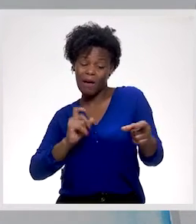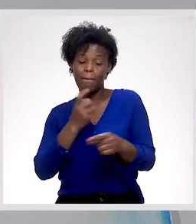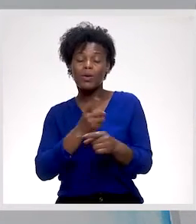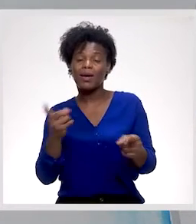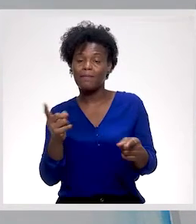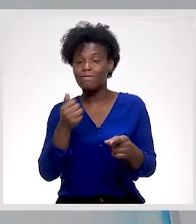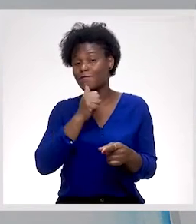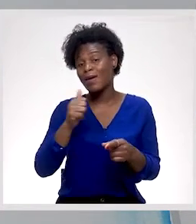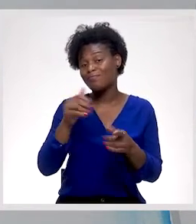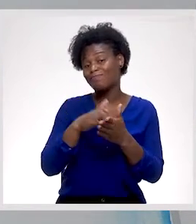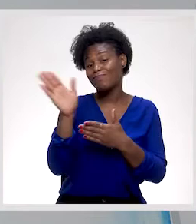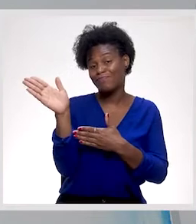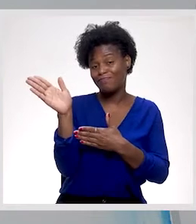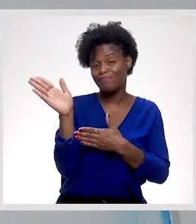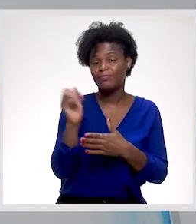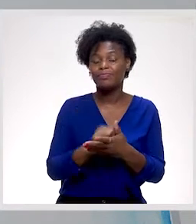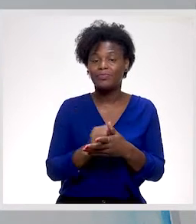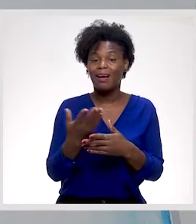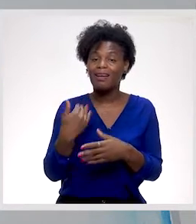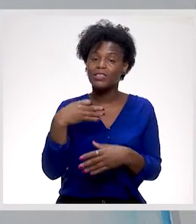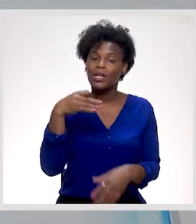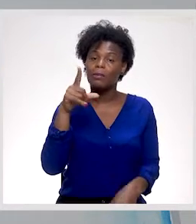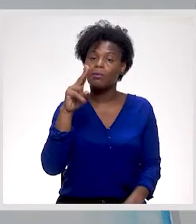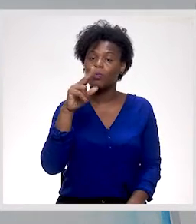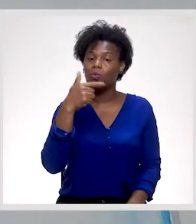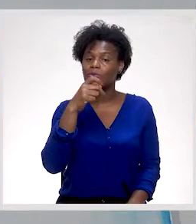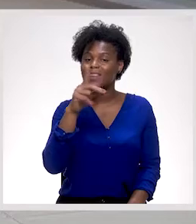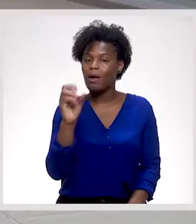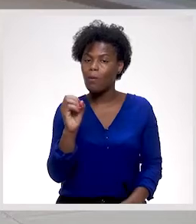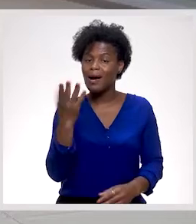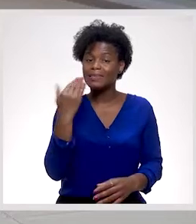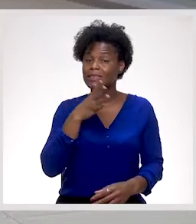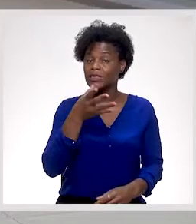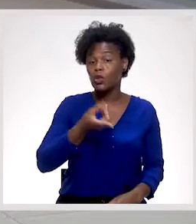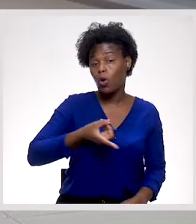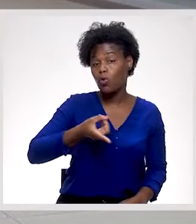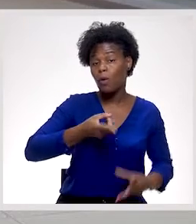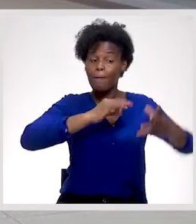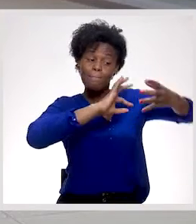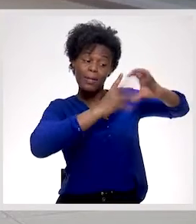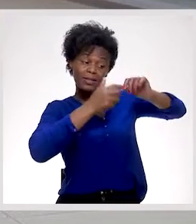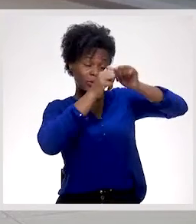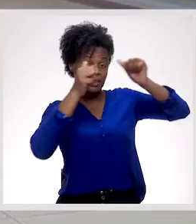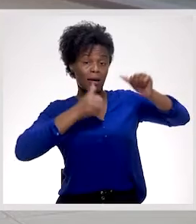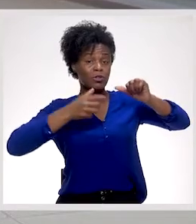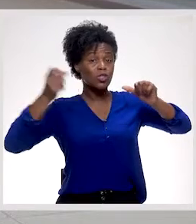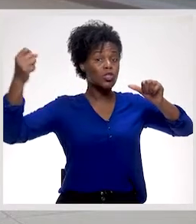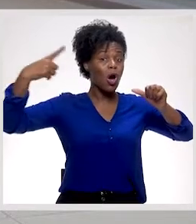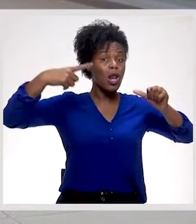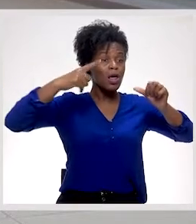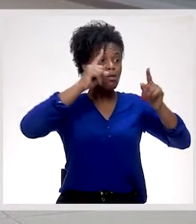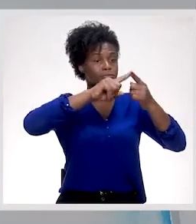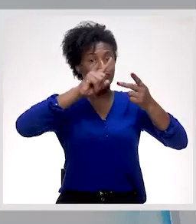já vimos, o Plutão era considerado o nono planeta do Sistema Solar. Mas fruto do desenvolvimento